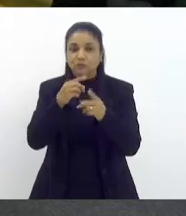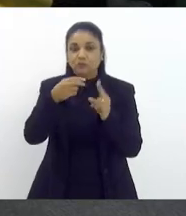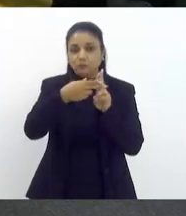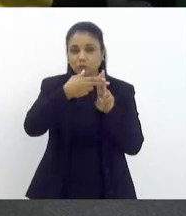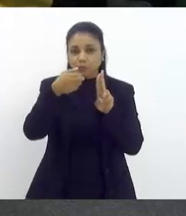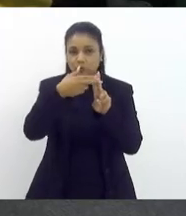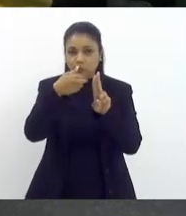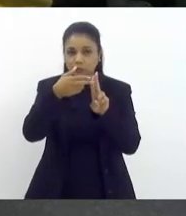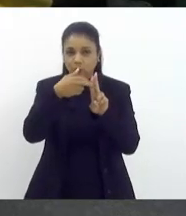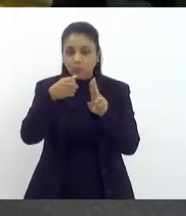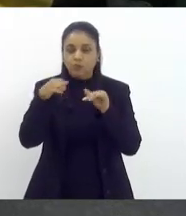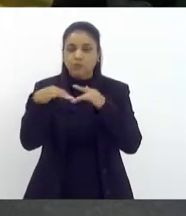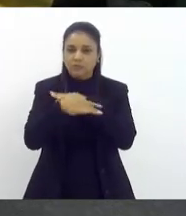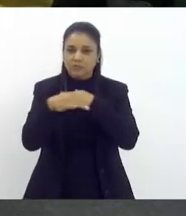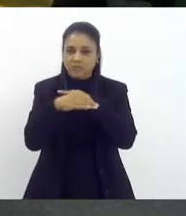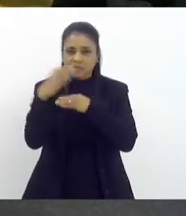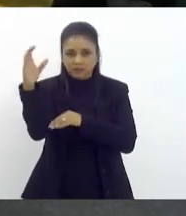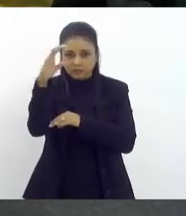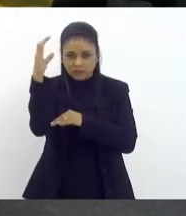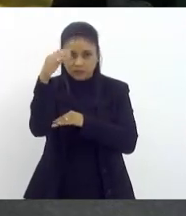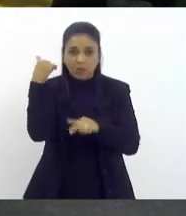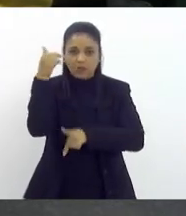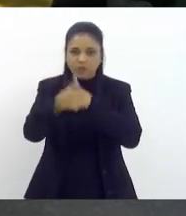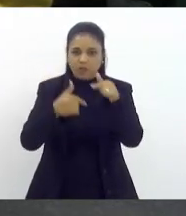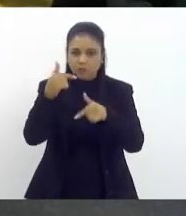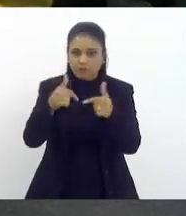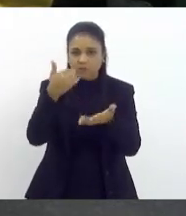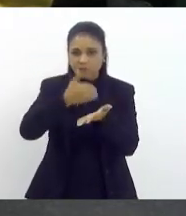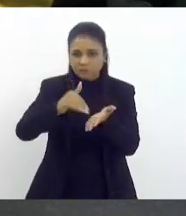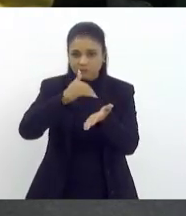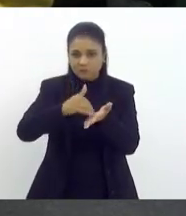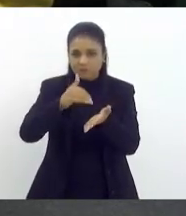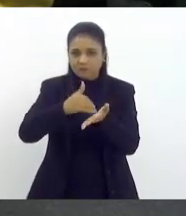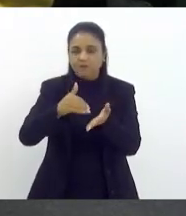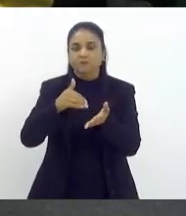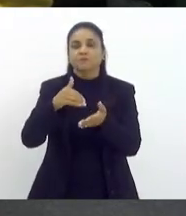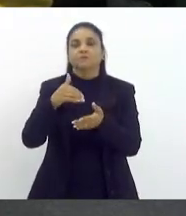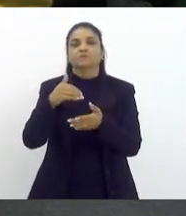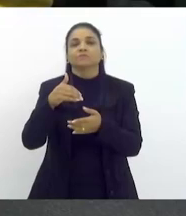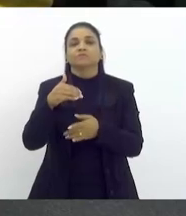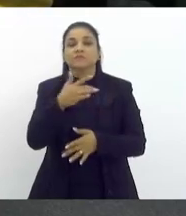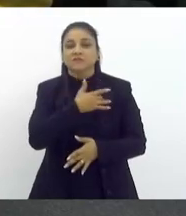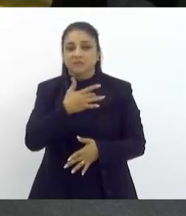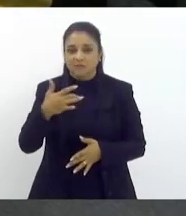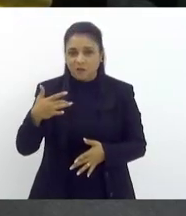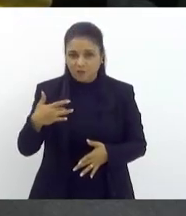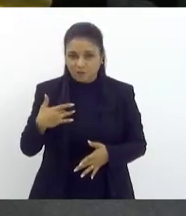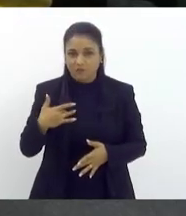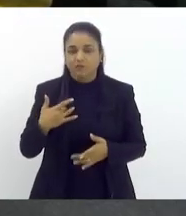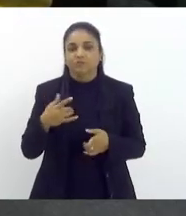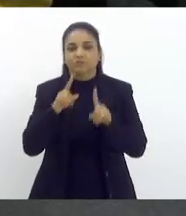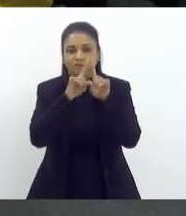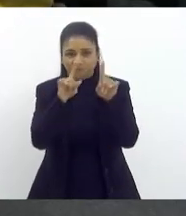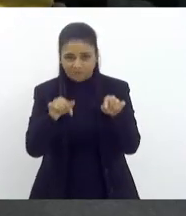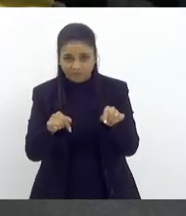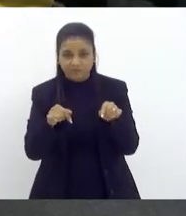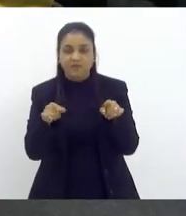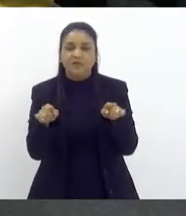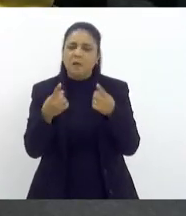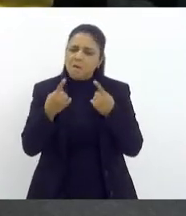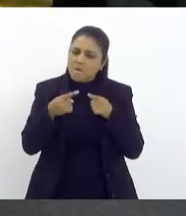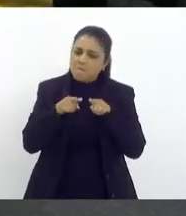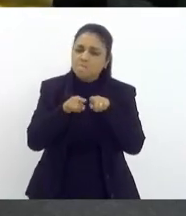SUS e nossa cidade e aos trabalhadores da Secretaria Municipal de Saúde do nosso município então quero agradecer a essa parceria